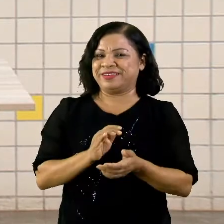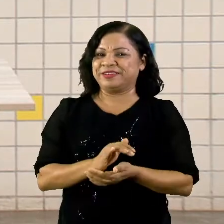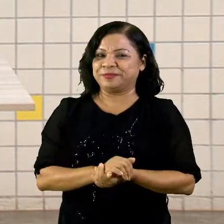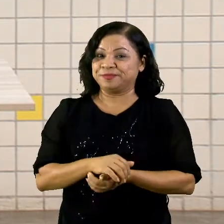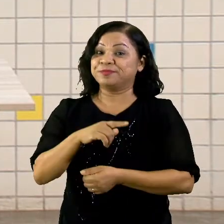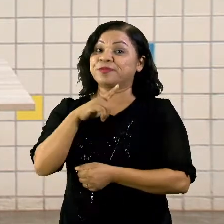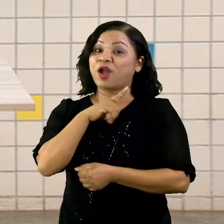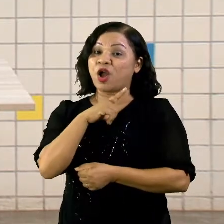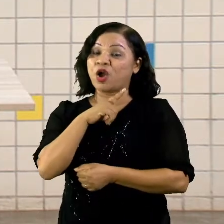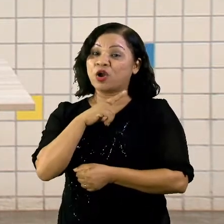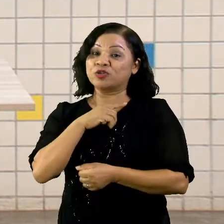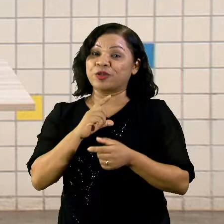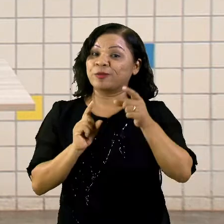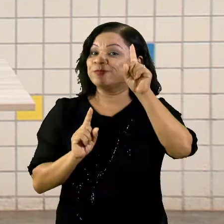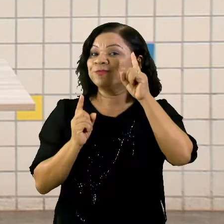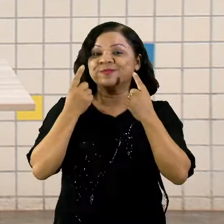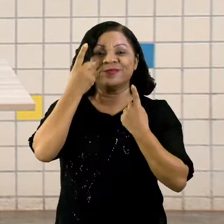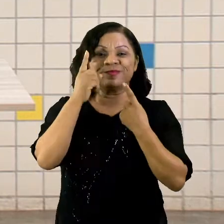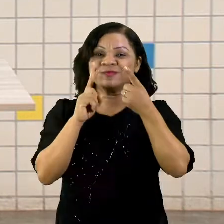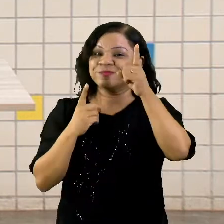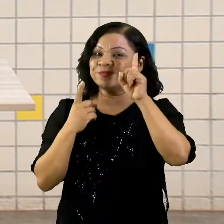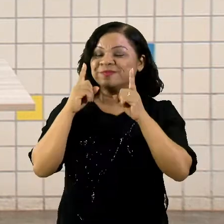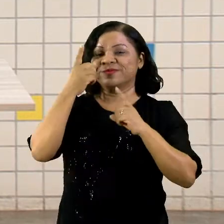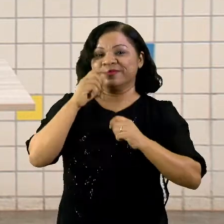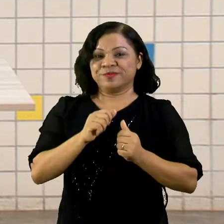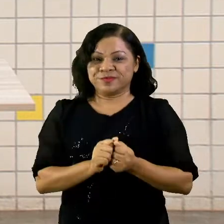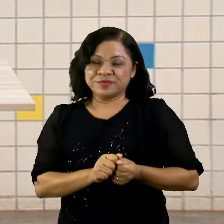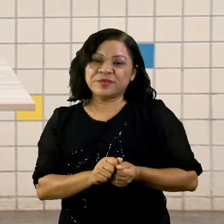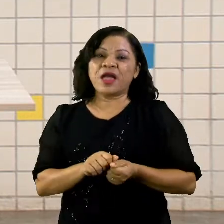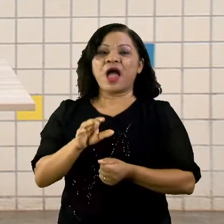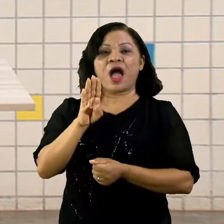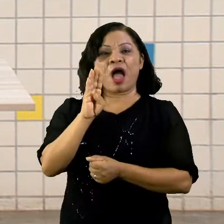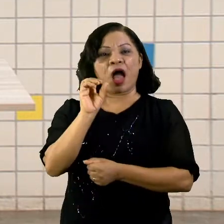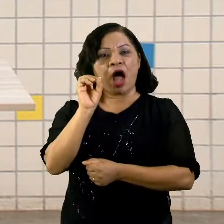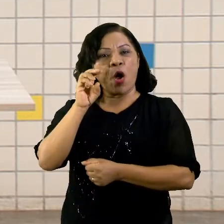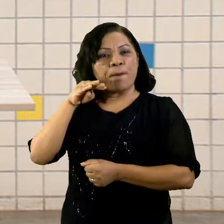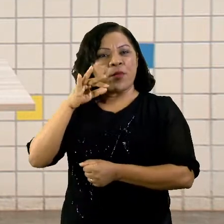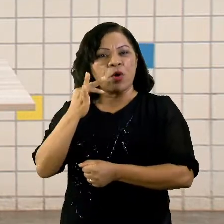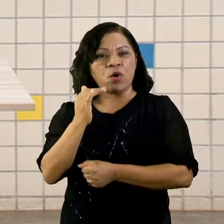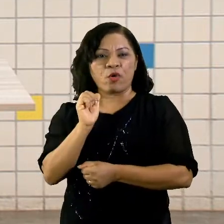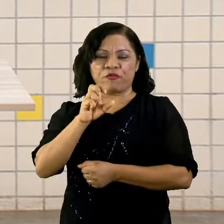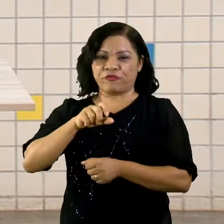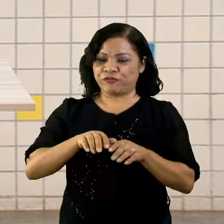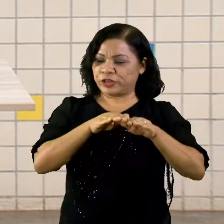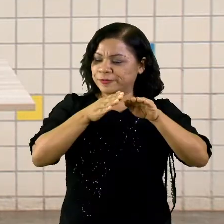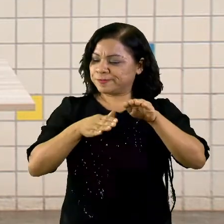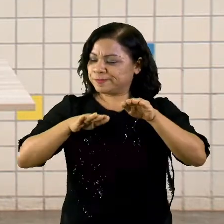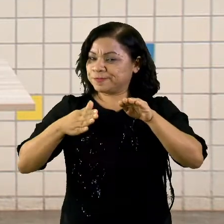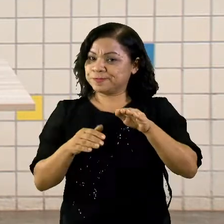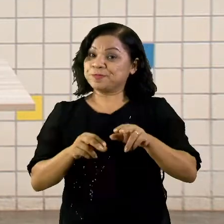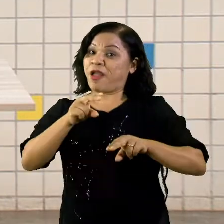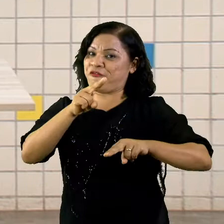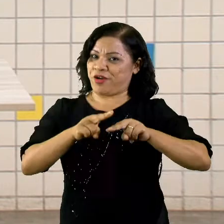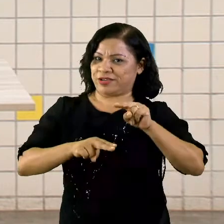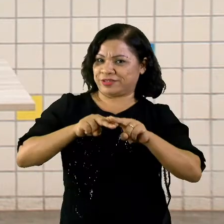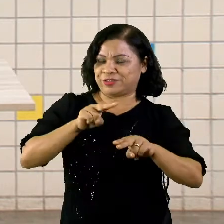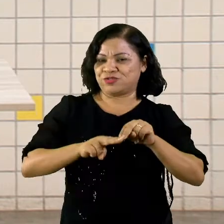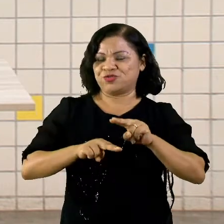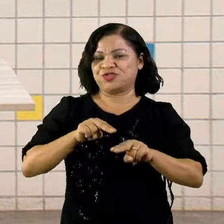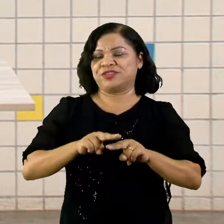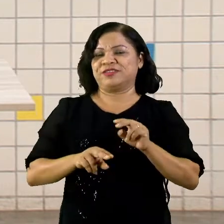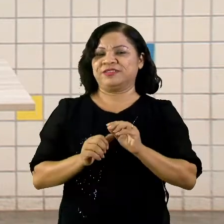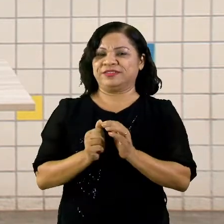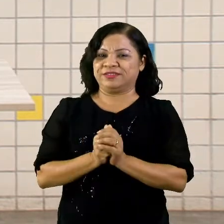o Carnaval, a Lavagem do Bonfim, a Festa Junina, o Ciro